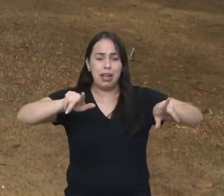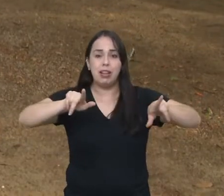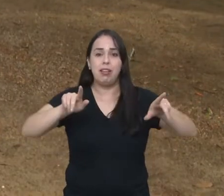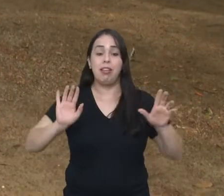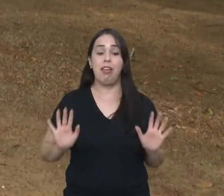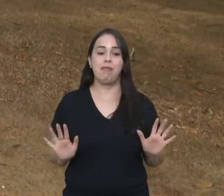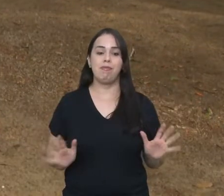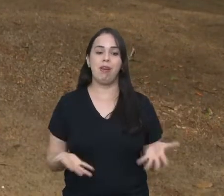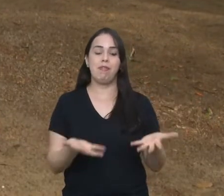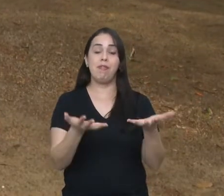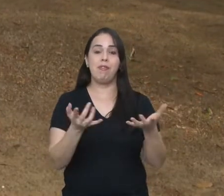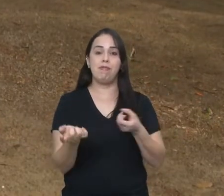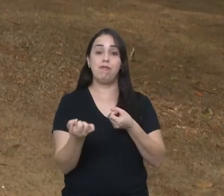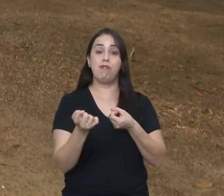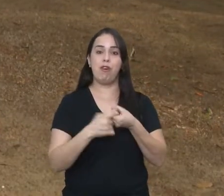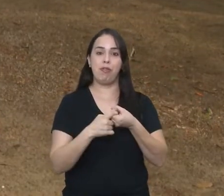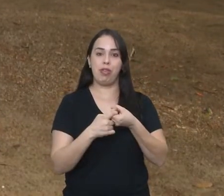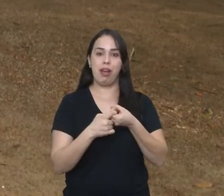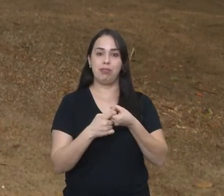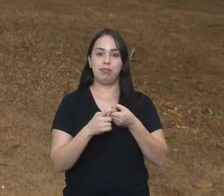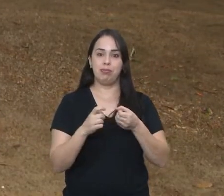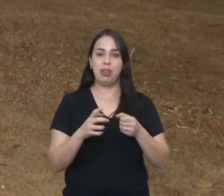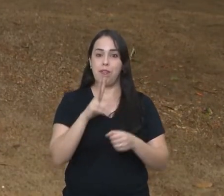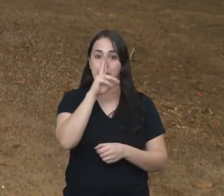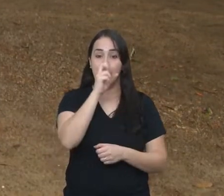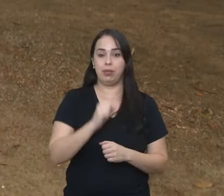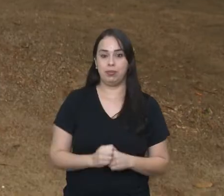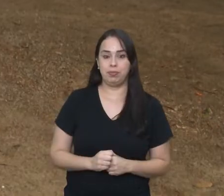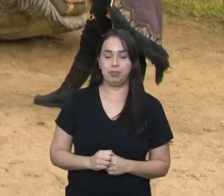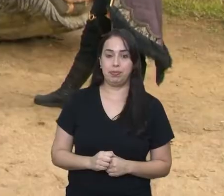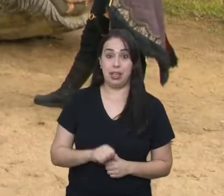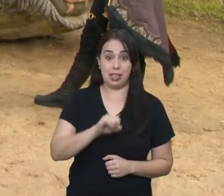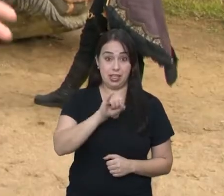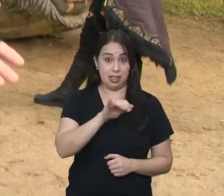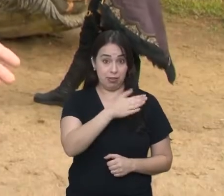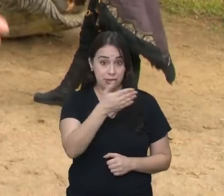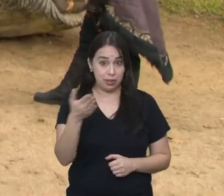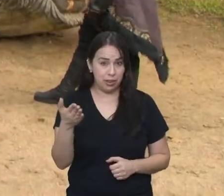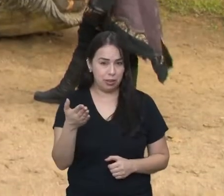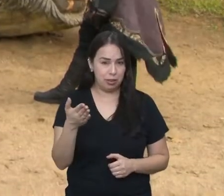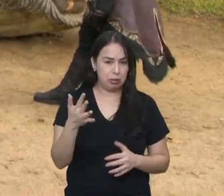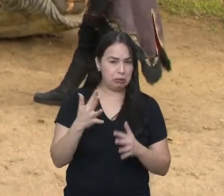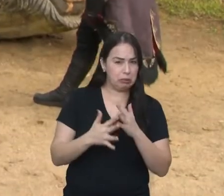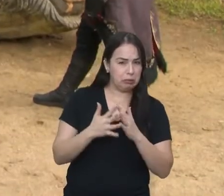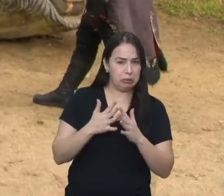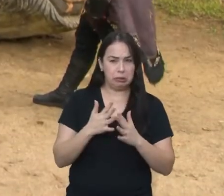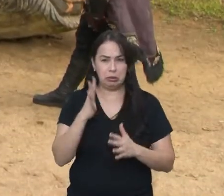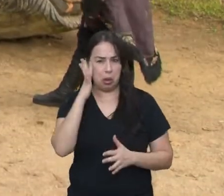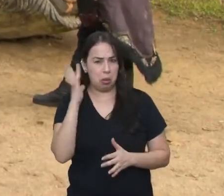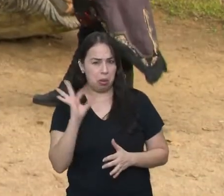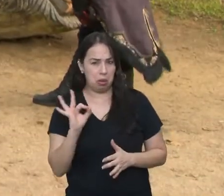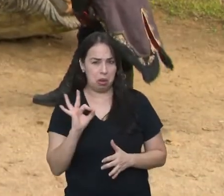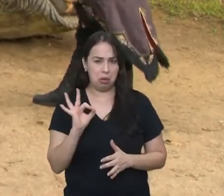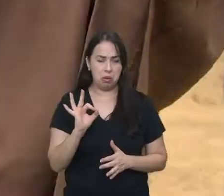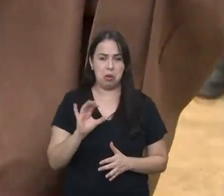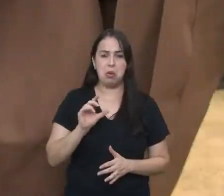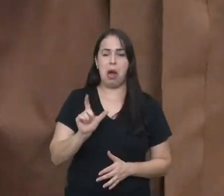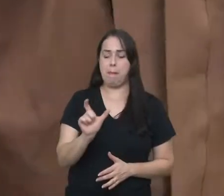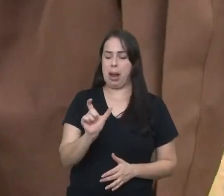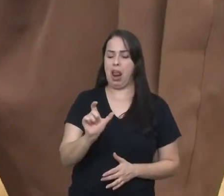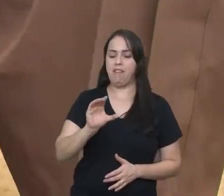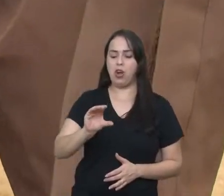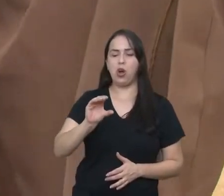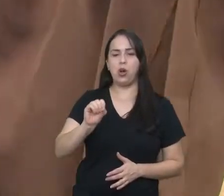vai voltar novamente esse mercado bem forte. E se você ainda se confunde um pouco com o significado da